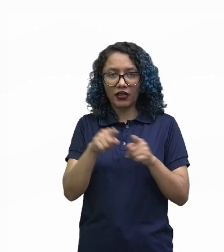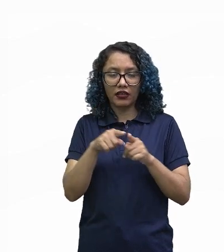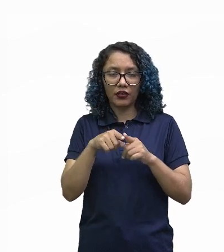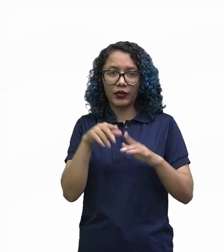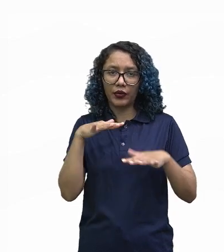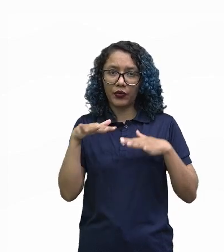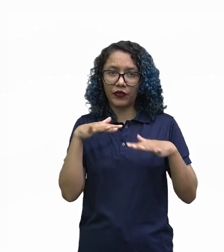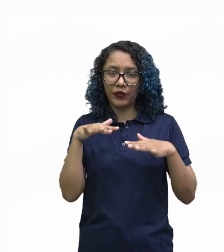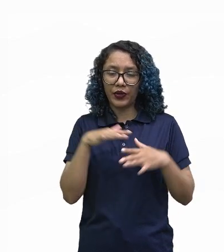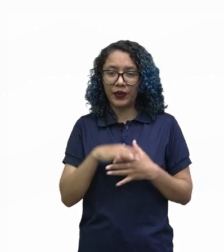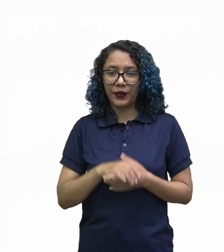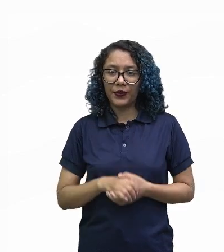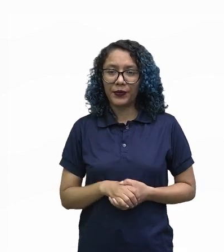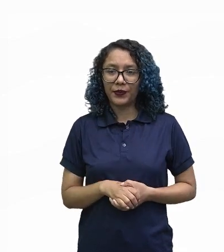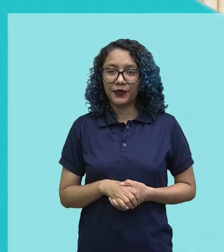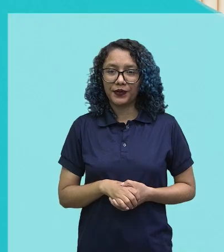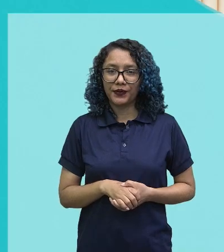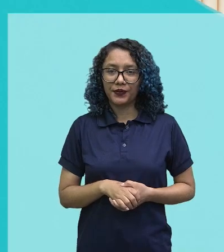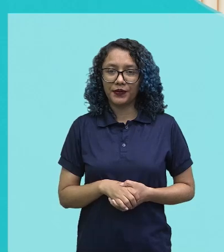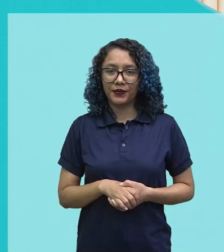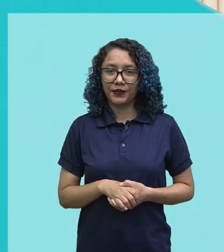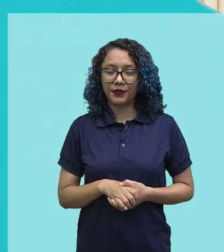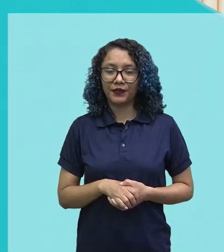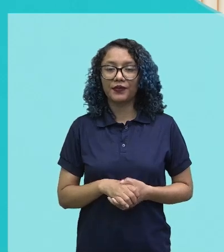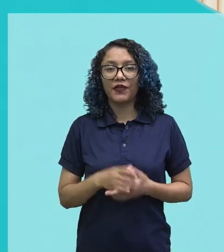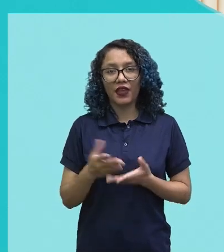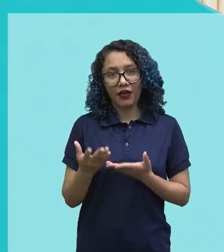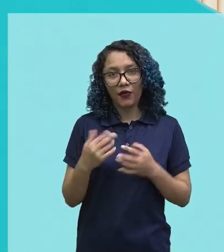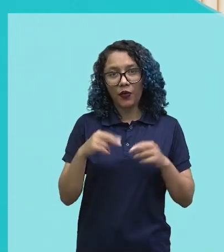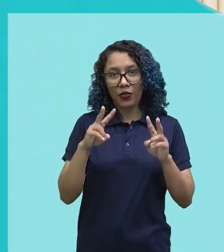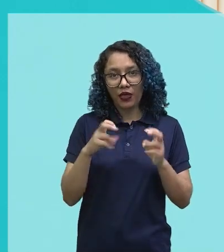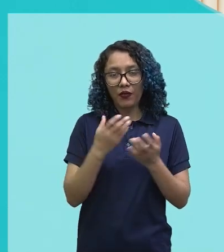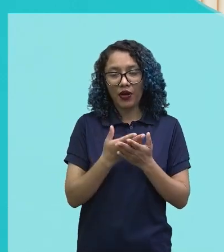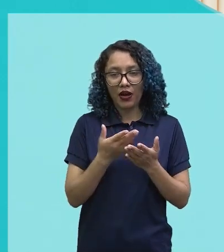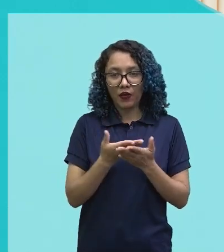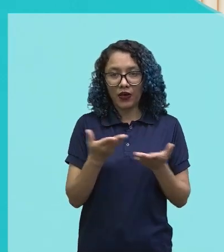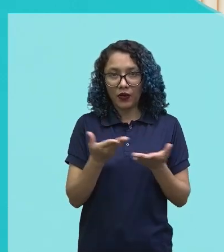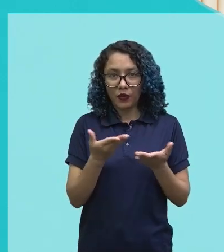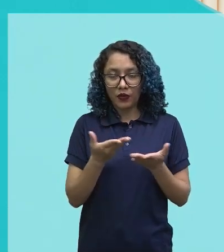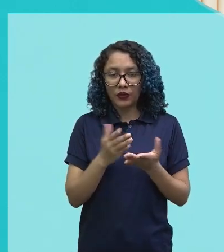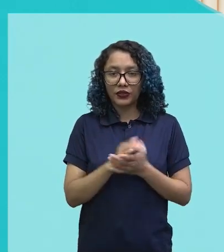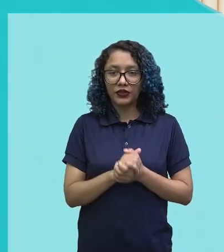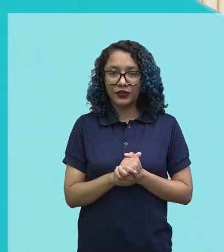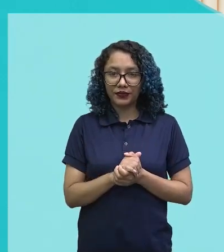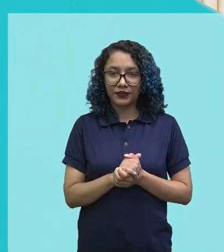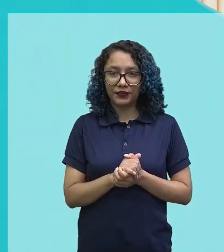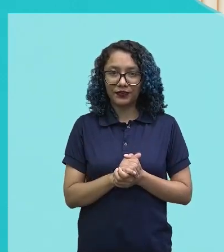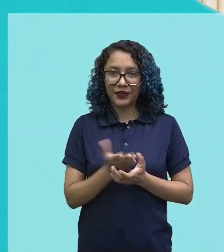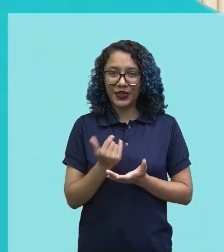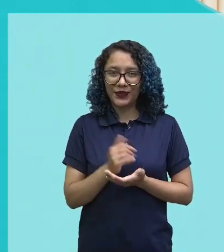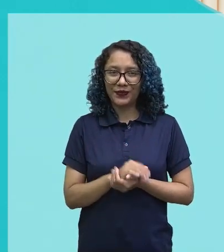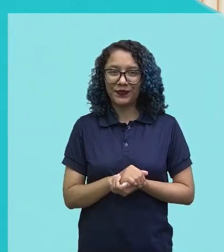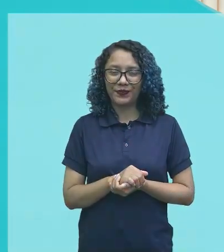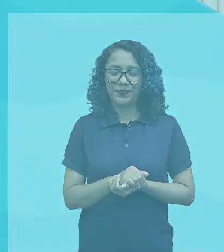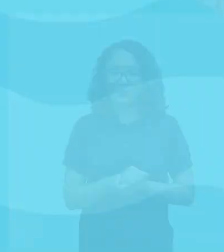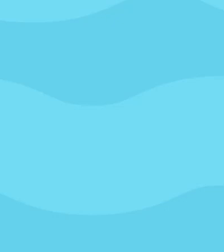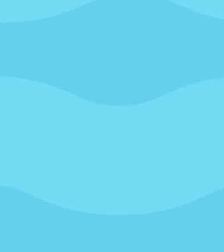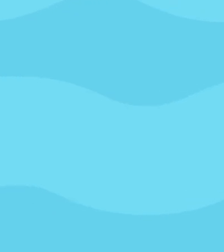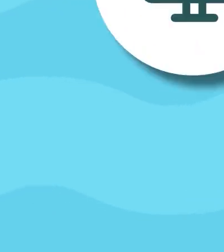e à cinésica. Então, esse é o assunto que nós iremos estudar na nossa aula de hoje. Vamos lá.